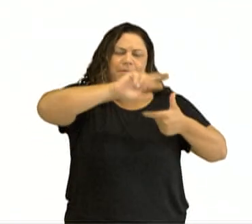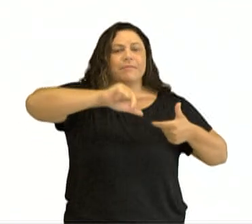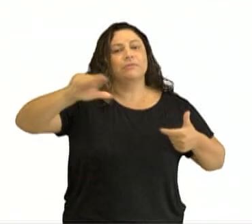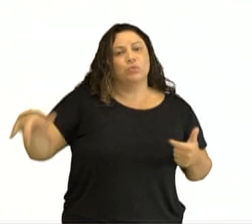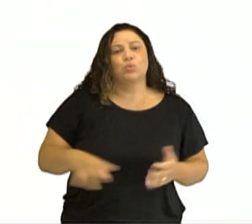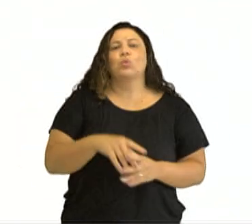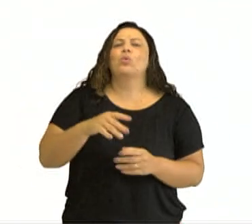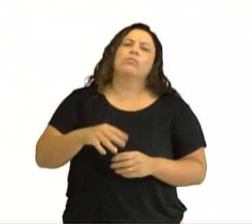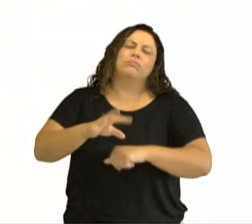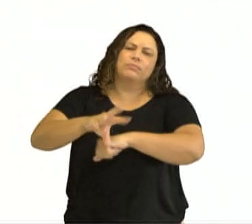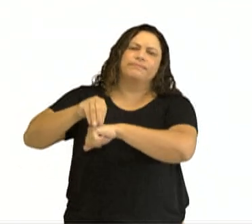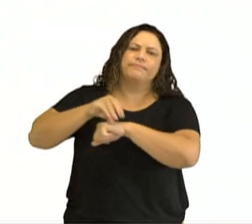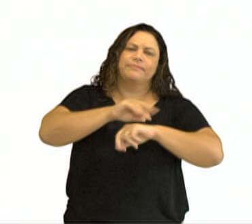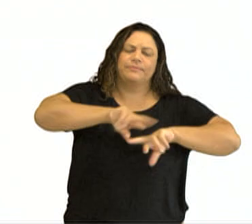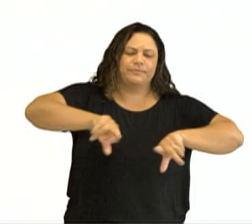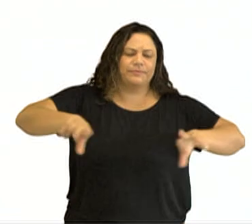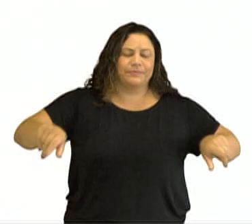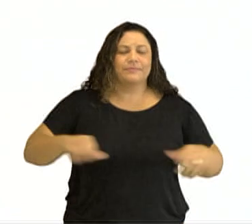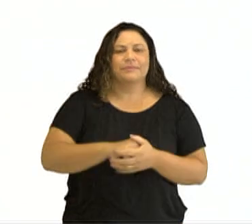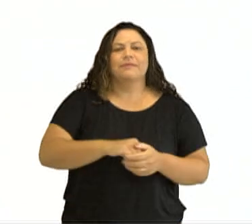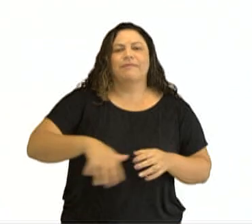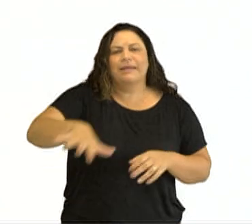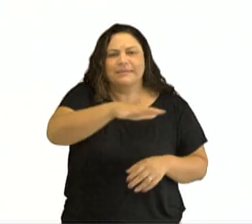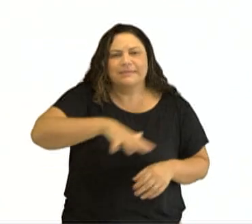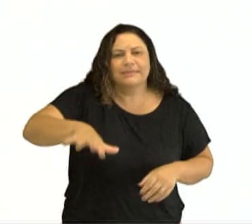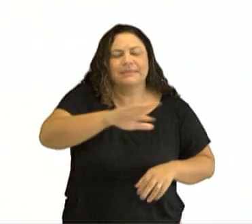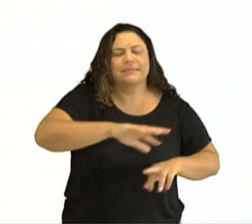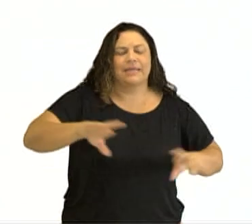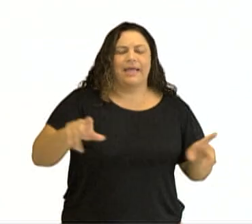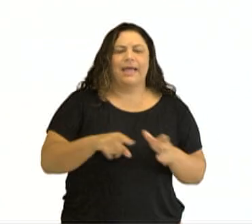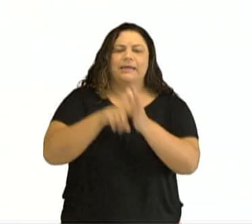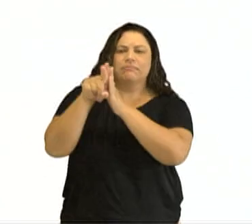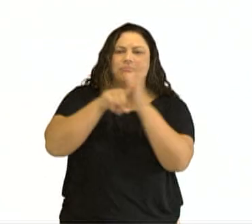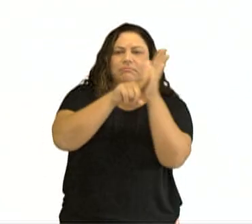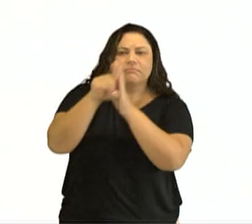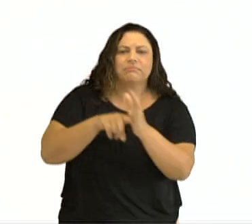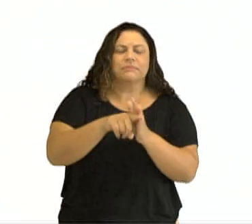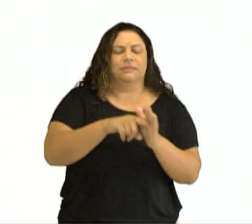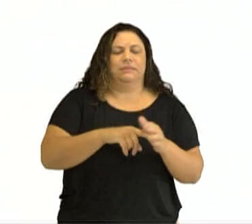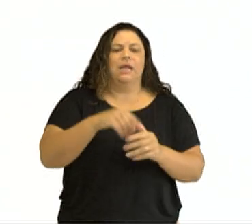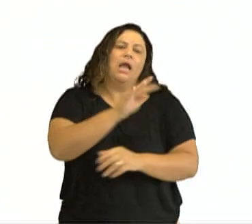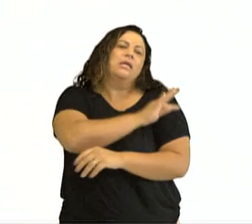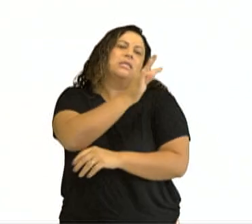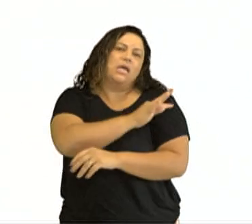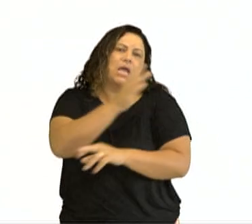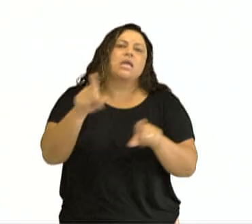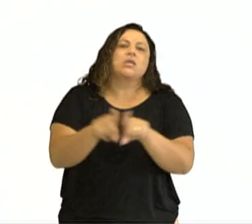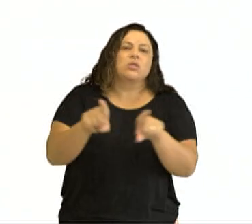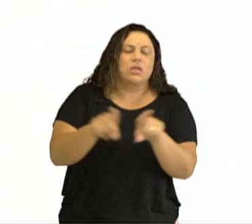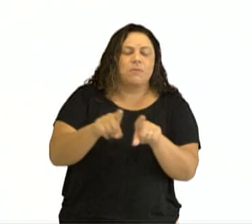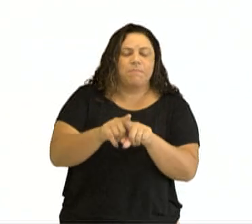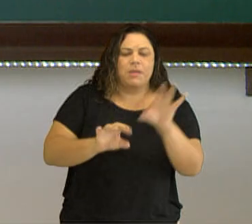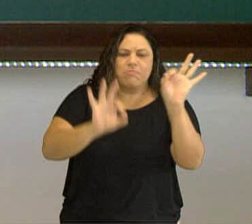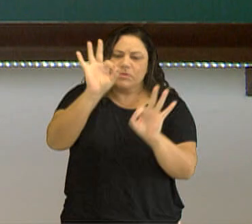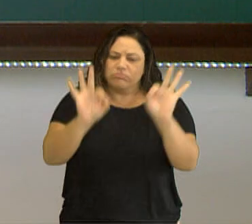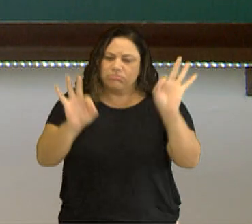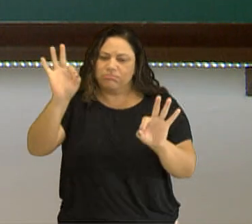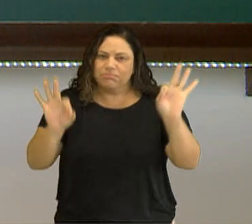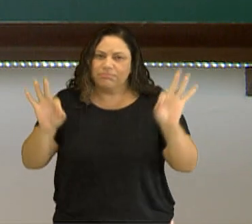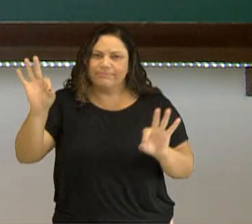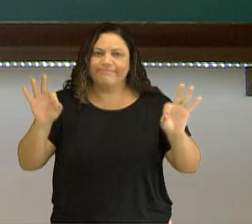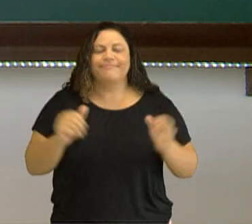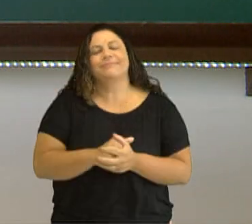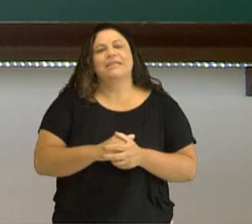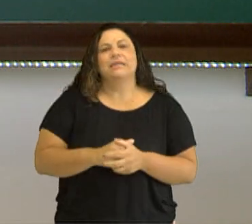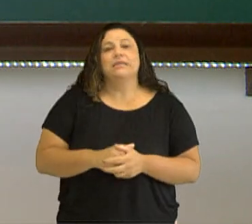diversas áreas, conhecimento científico, conhecimento técnico, construção de grandes obras de engenharia, por exemplo. Então